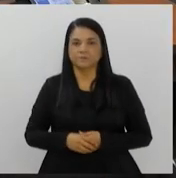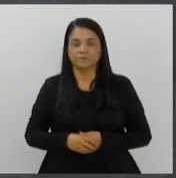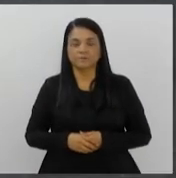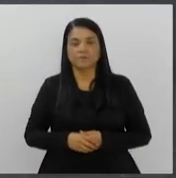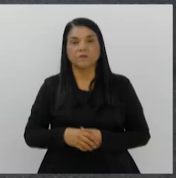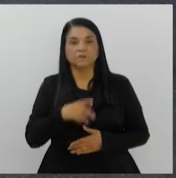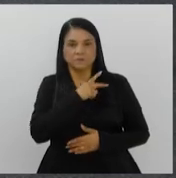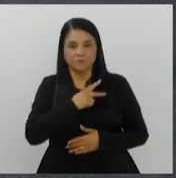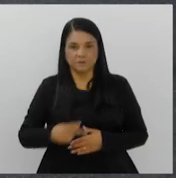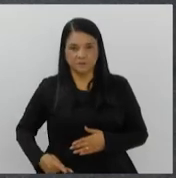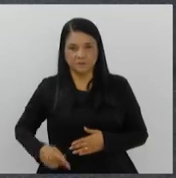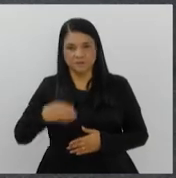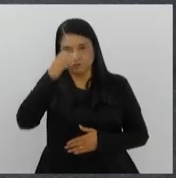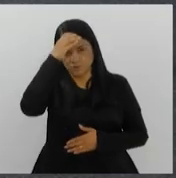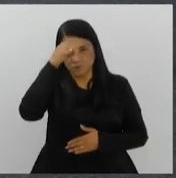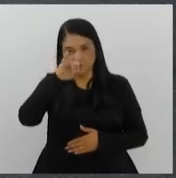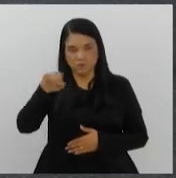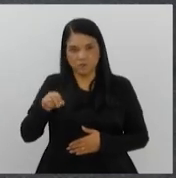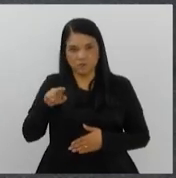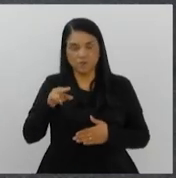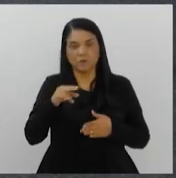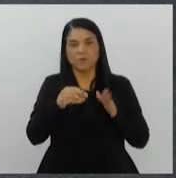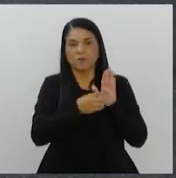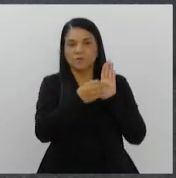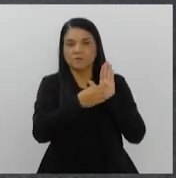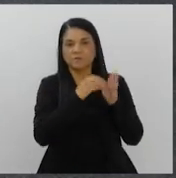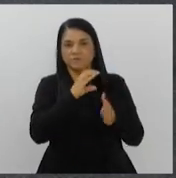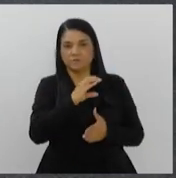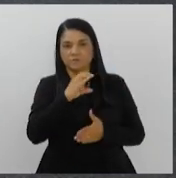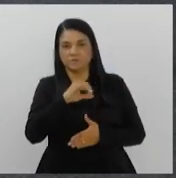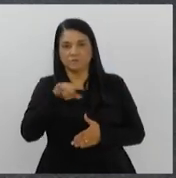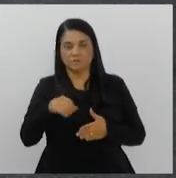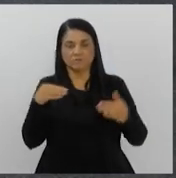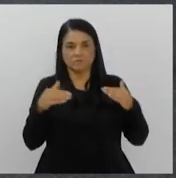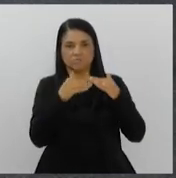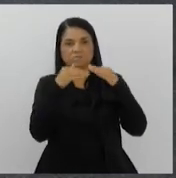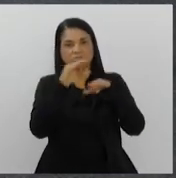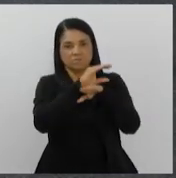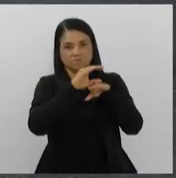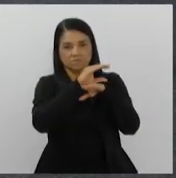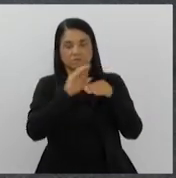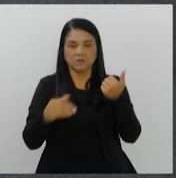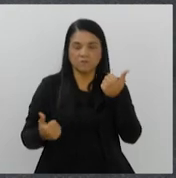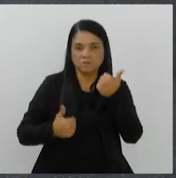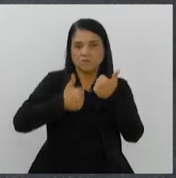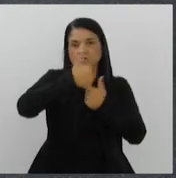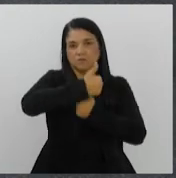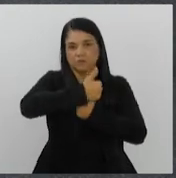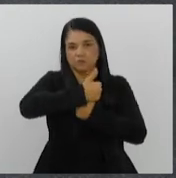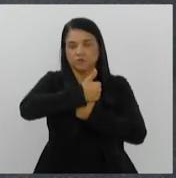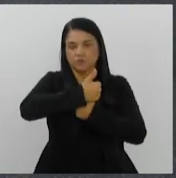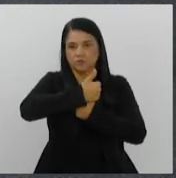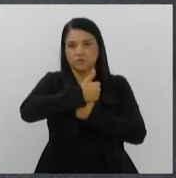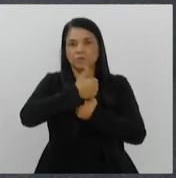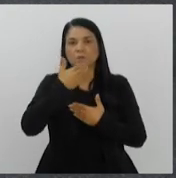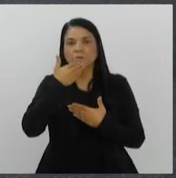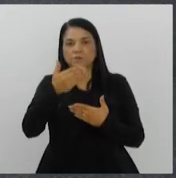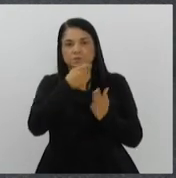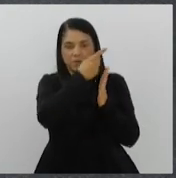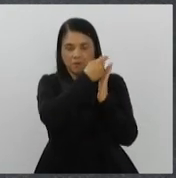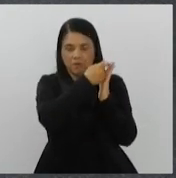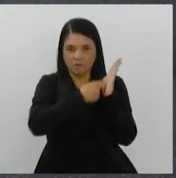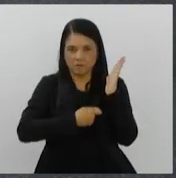Presidenta Tia Ju, parecer da CCJ pela constitucionalidade com emendas, concluindo por substitutivo e pedindo pela redação